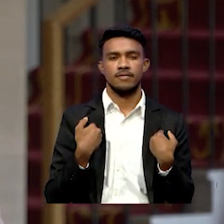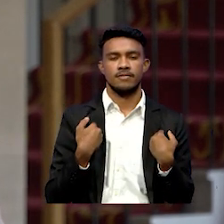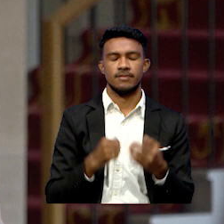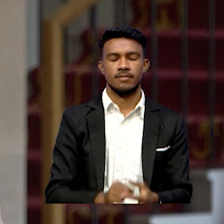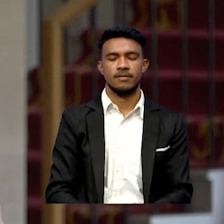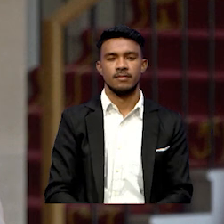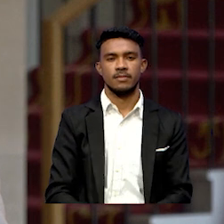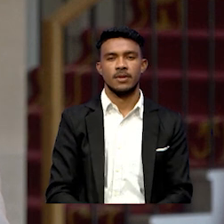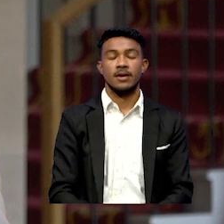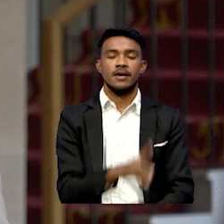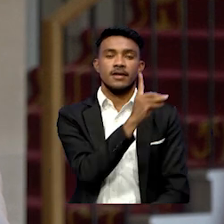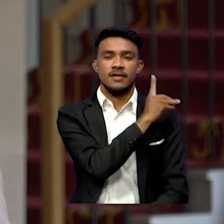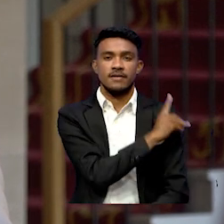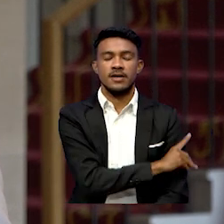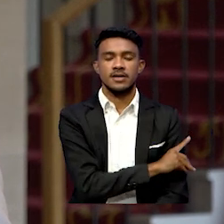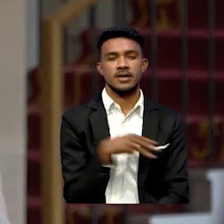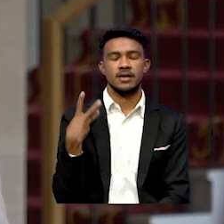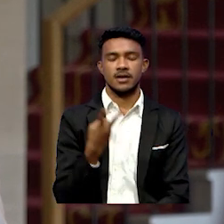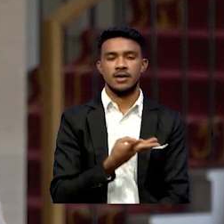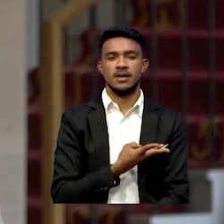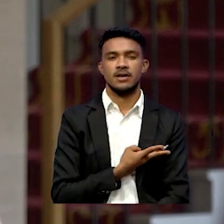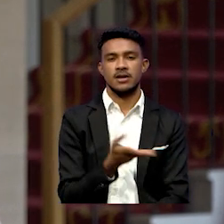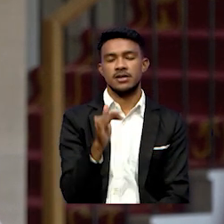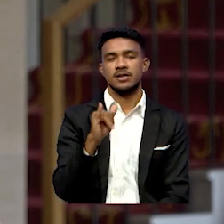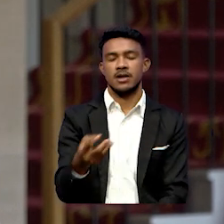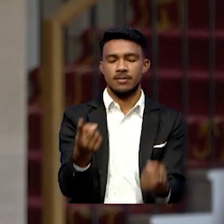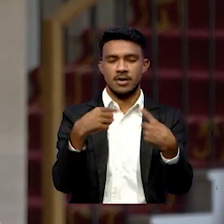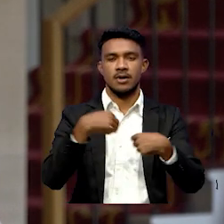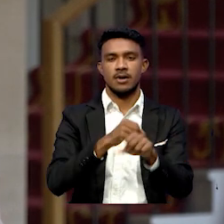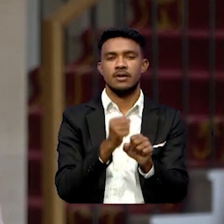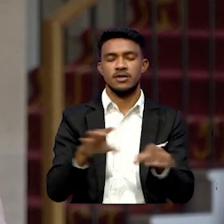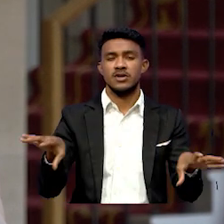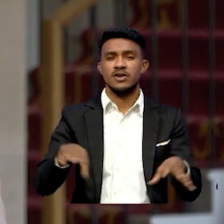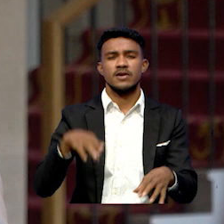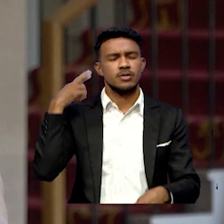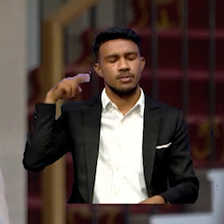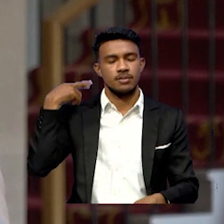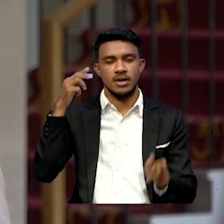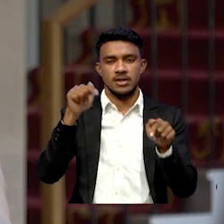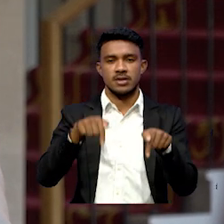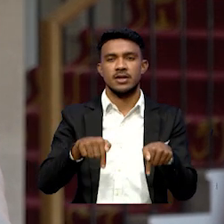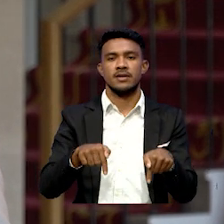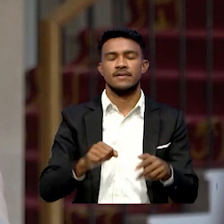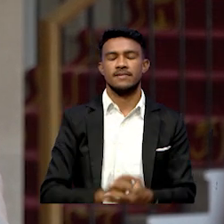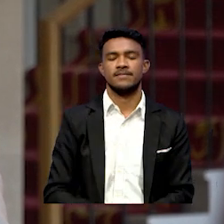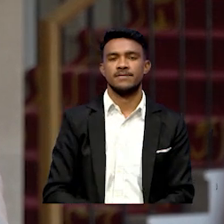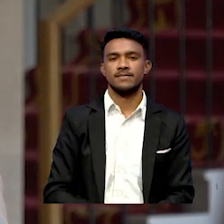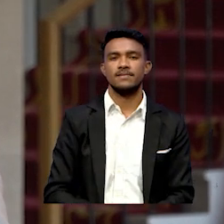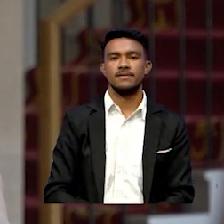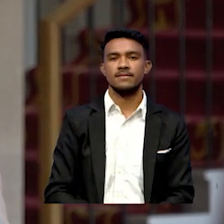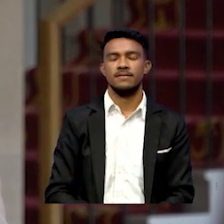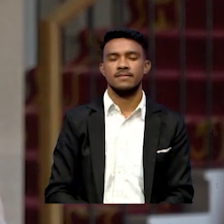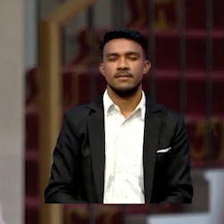a defesa. Então, e temos seramos mais alto investimento Macásia, né? Portanto,